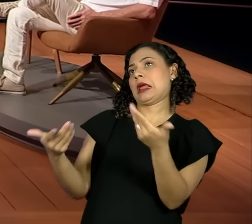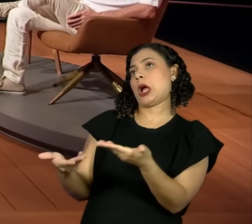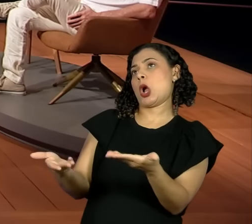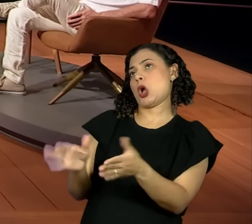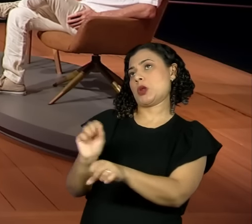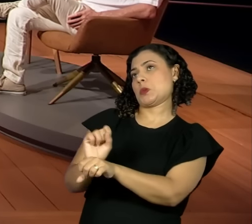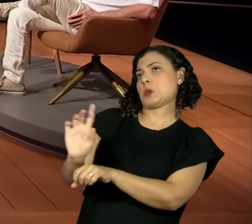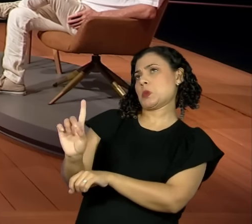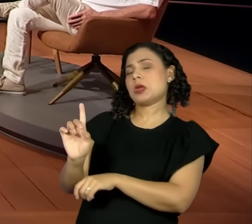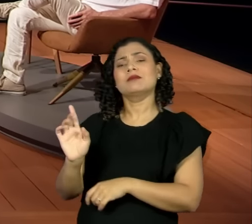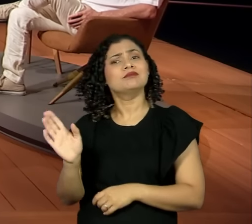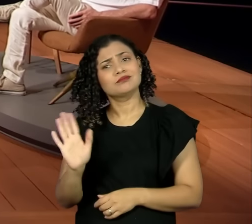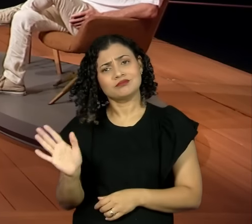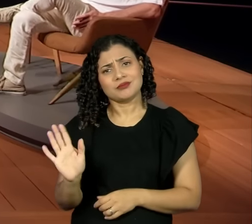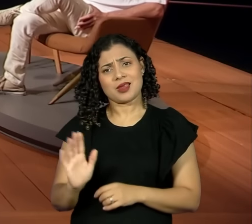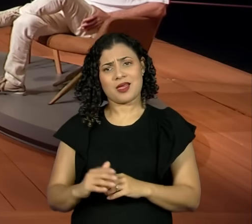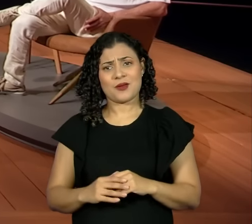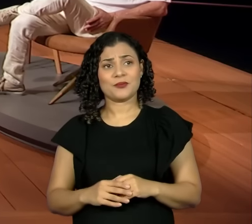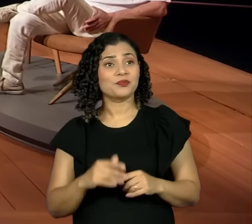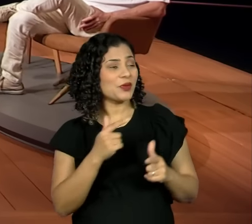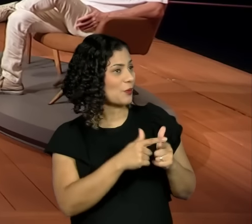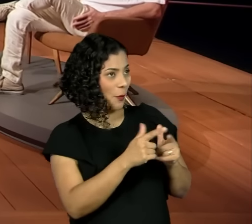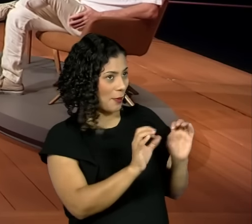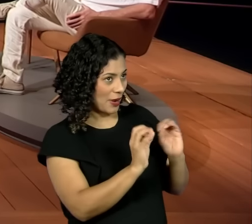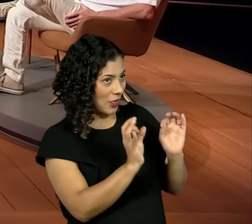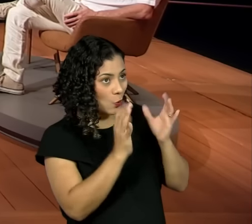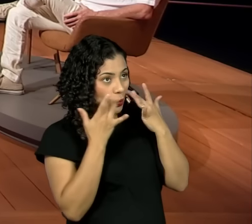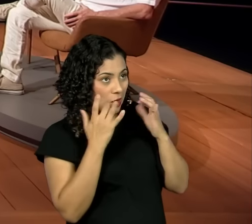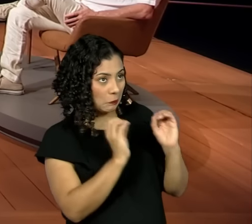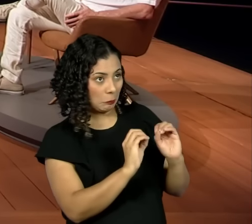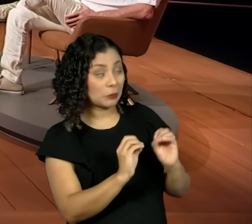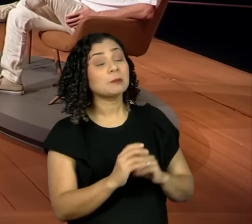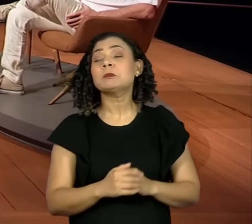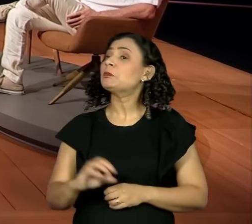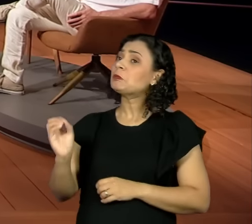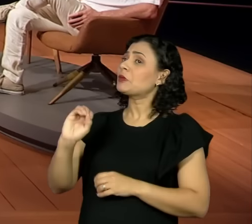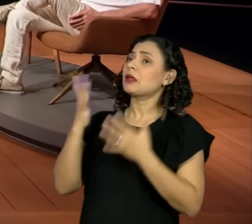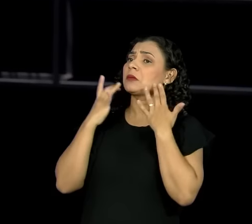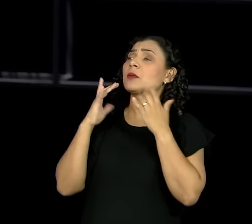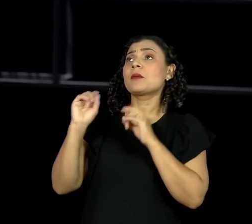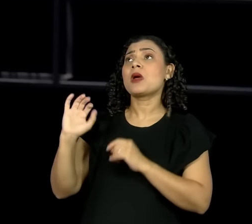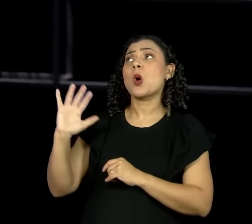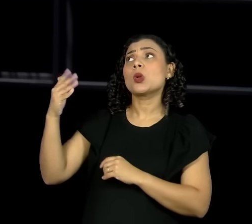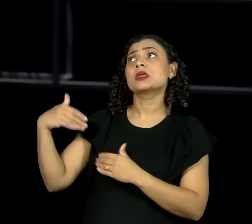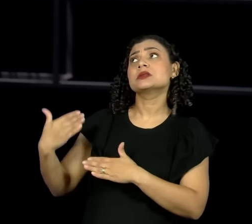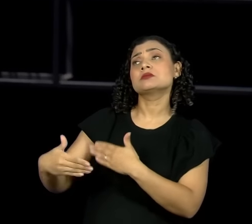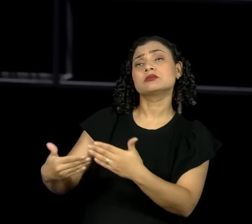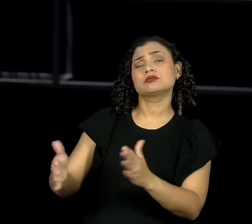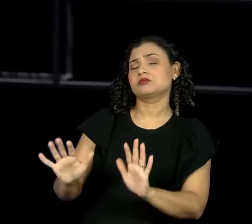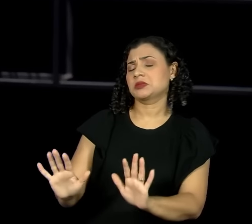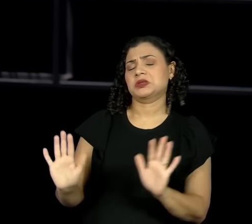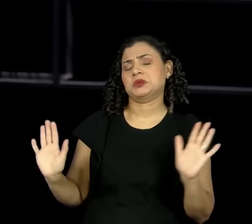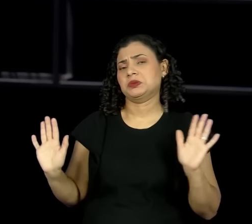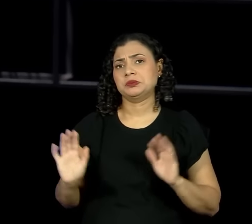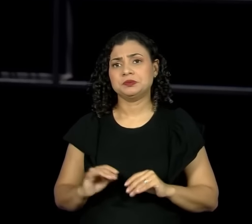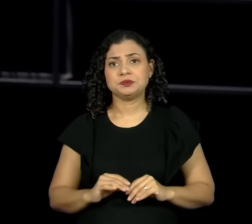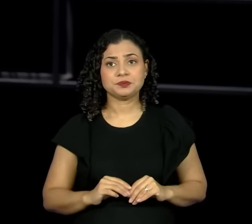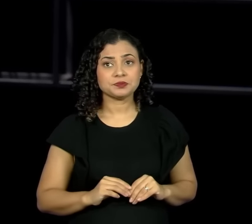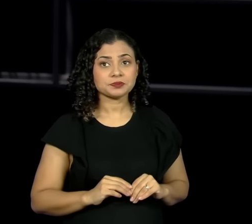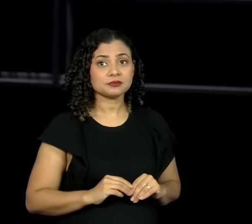circunstan não nenhum problema com o teatro Acho que pelas circunstâncias mesmo aham Fábio você